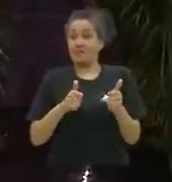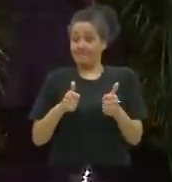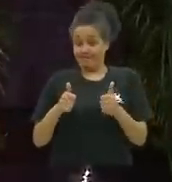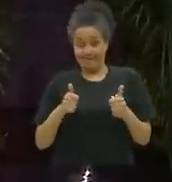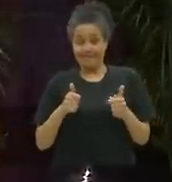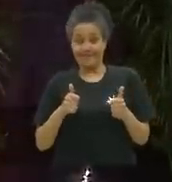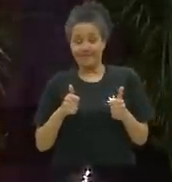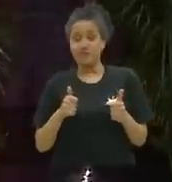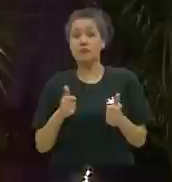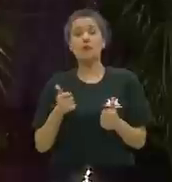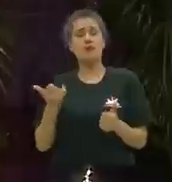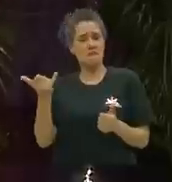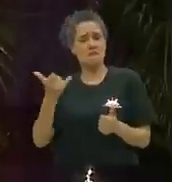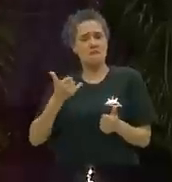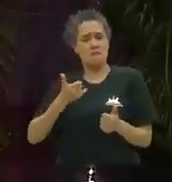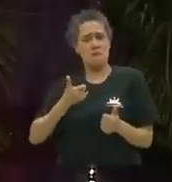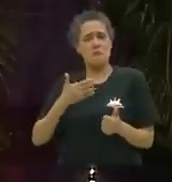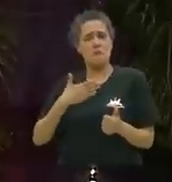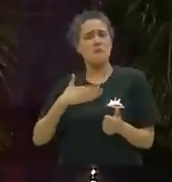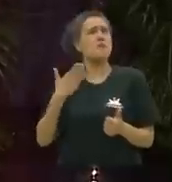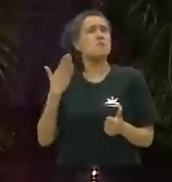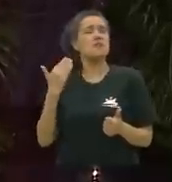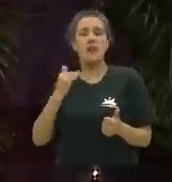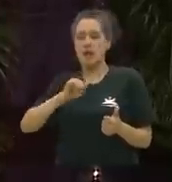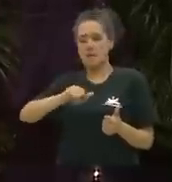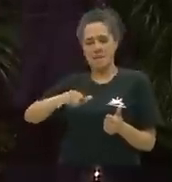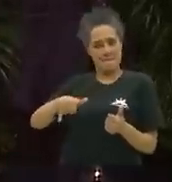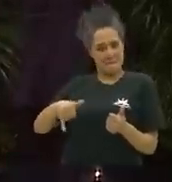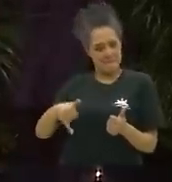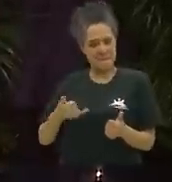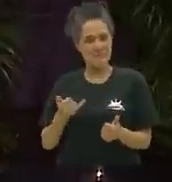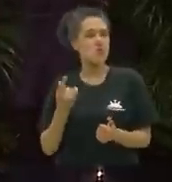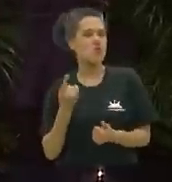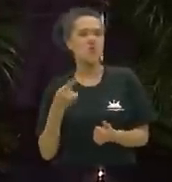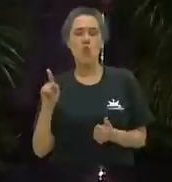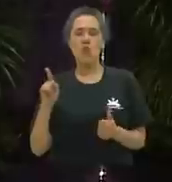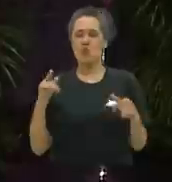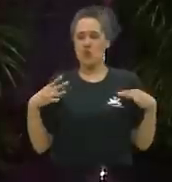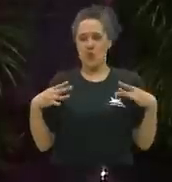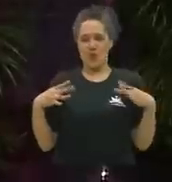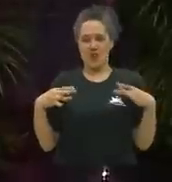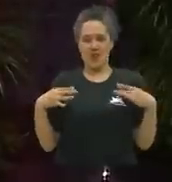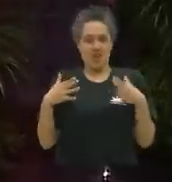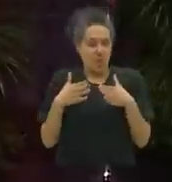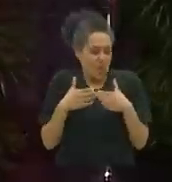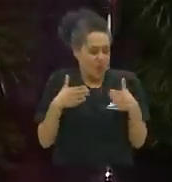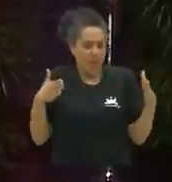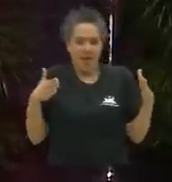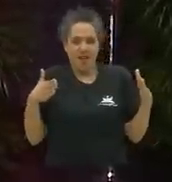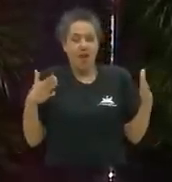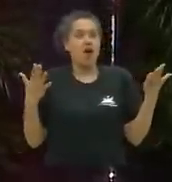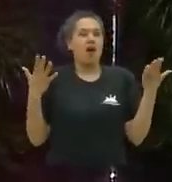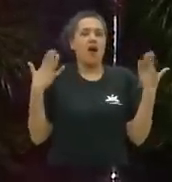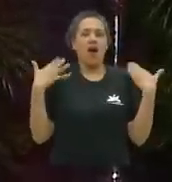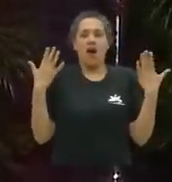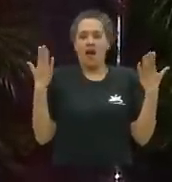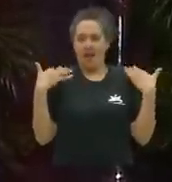alguém disse esse dia, eu tenho que aproveitar o último feriado maior do verão.